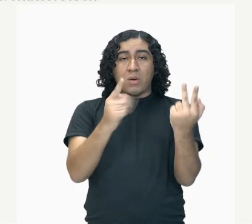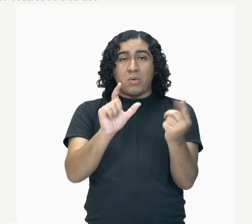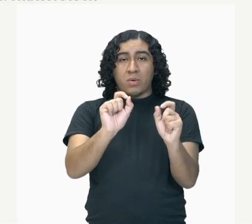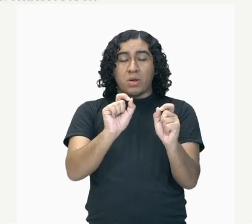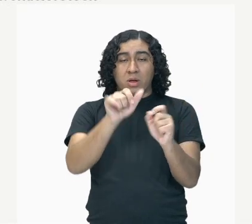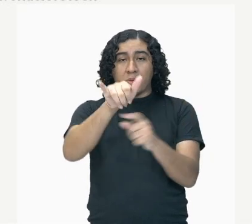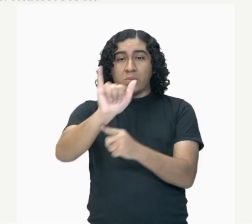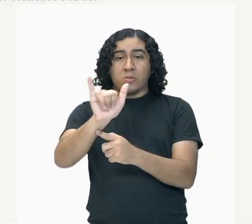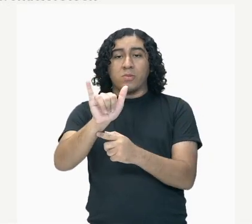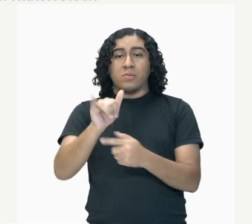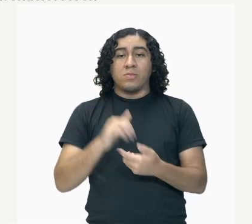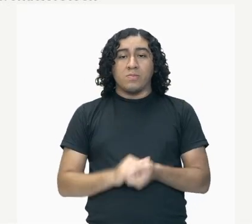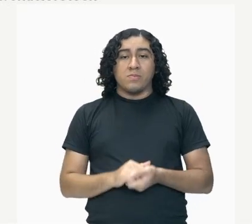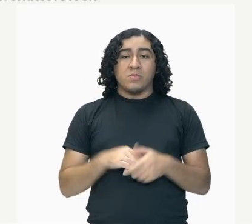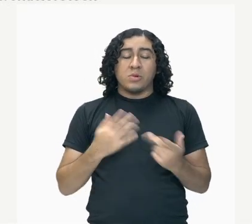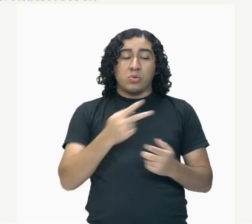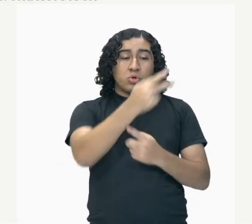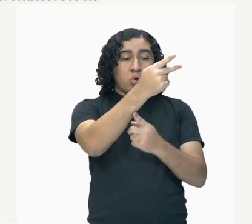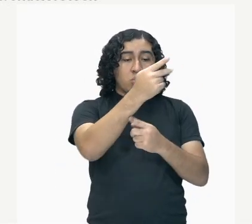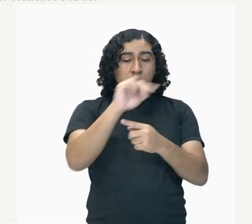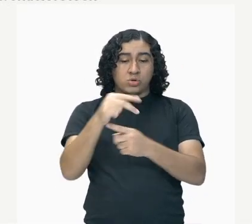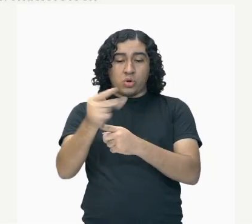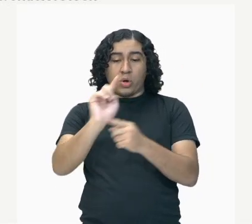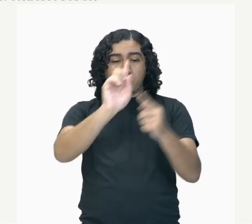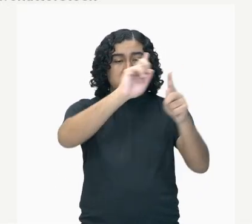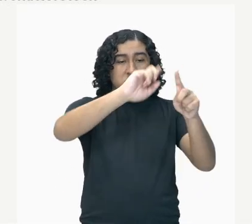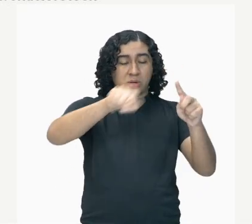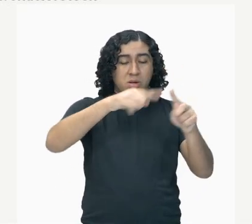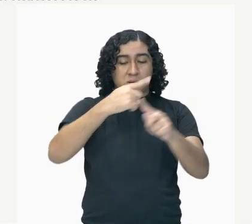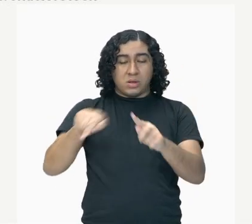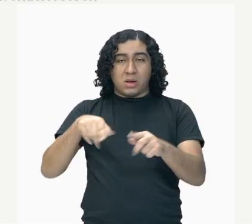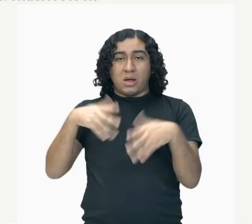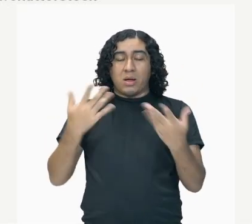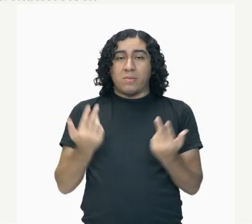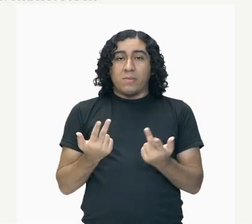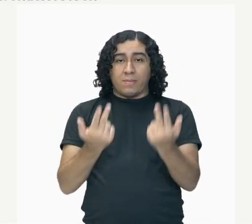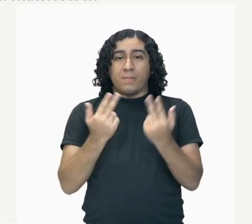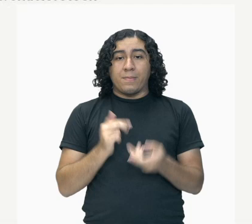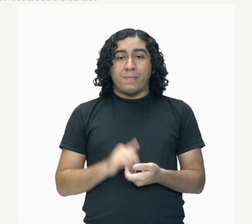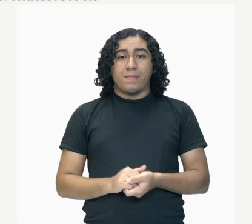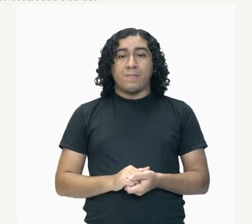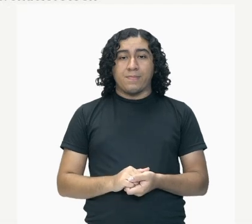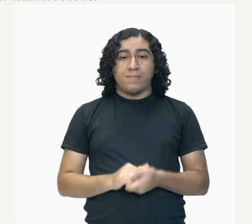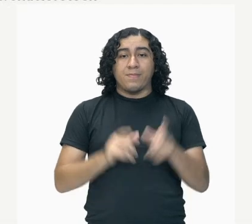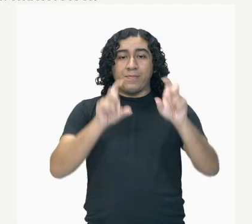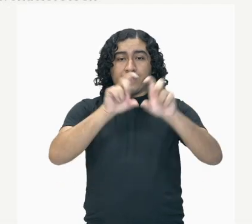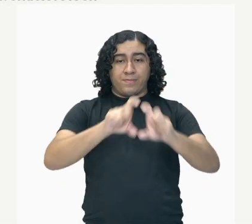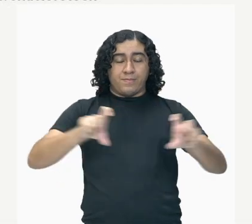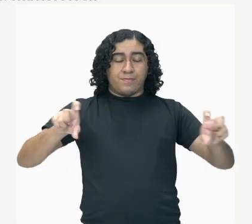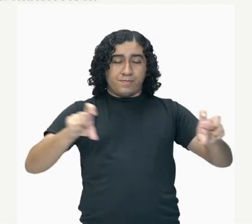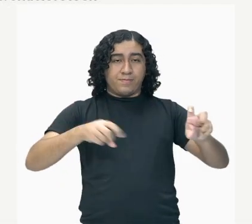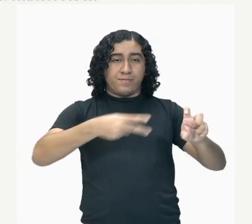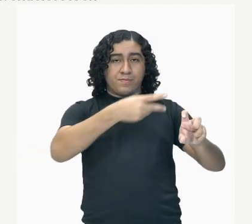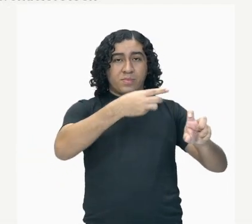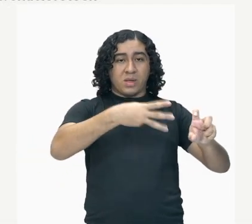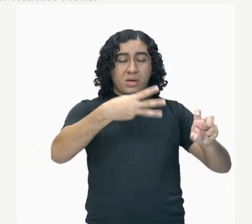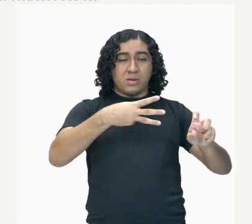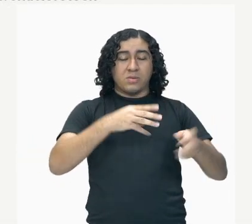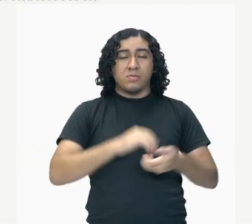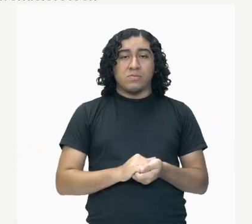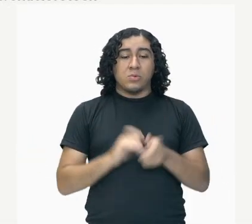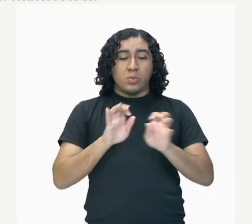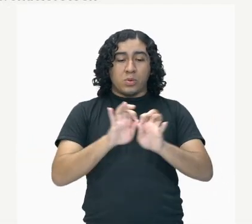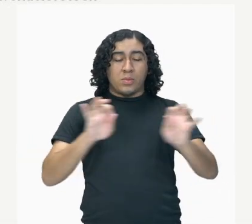gente cancela dois com dois aqui ó o comprimento é igual ao comprimento de onda quando eu tenho o harmônico número TRS o comprimento é